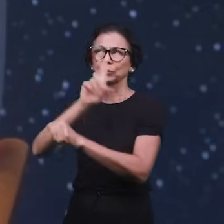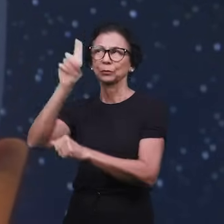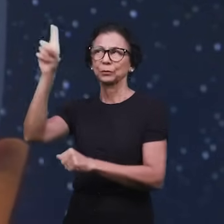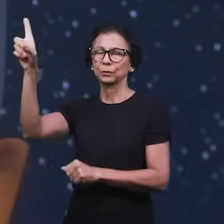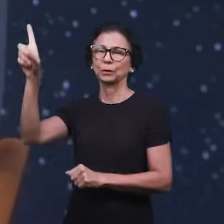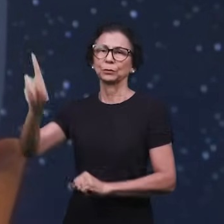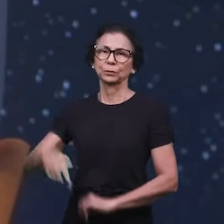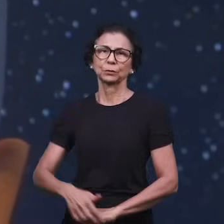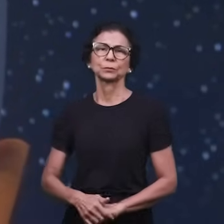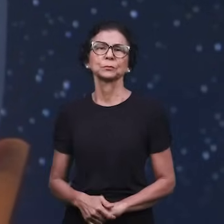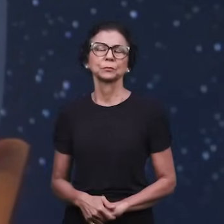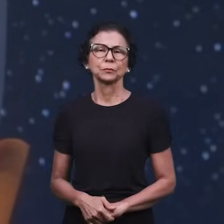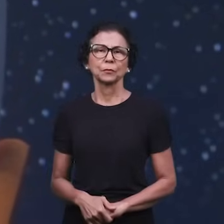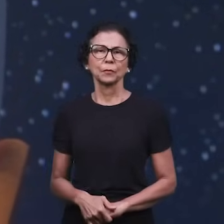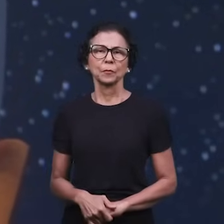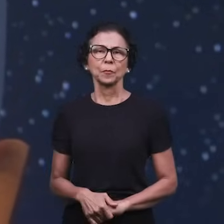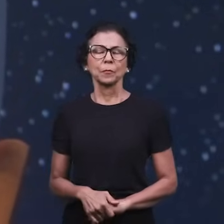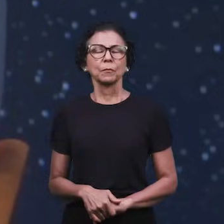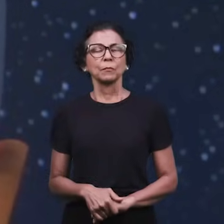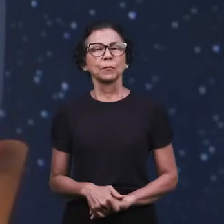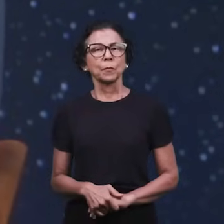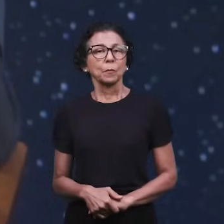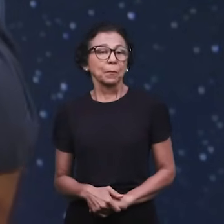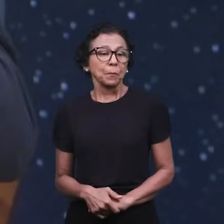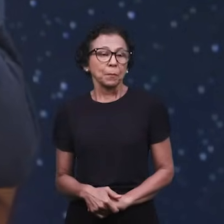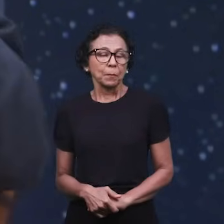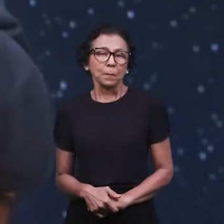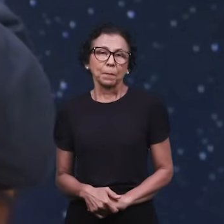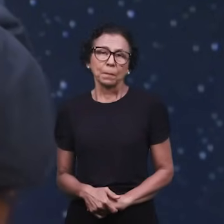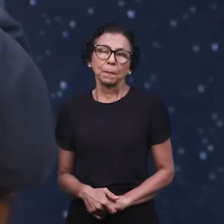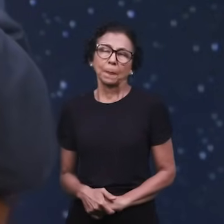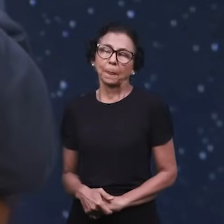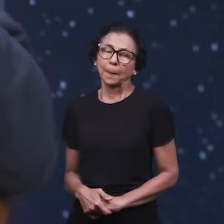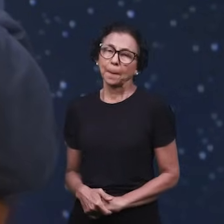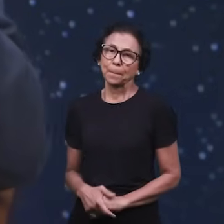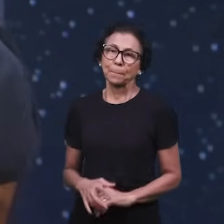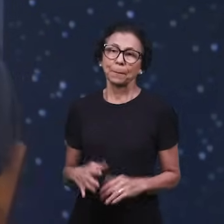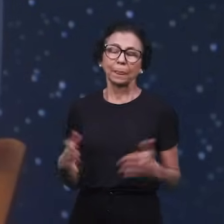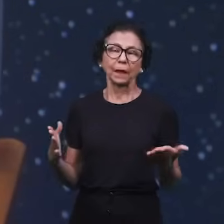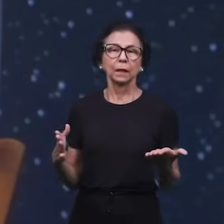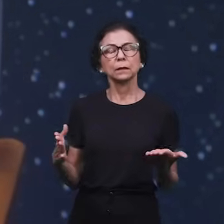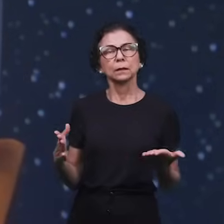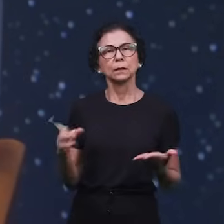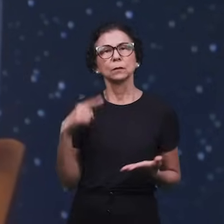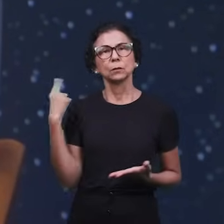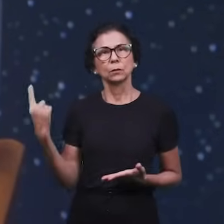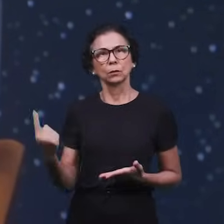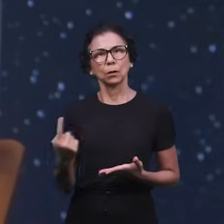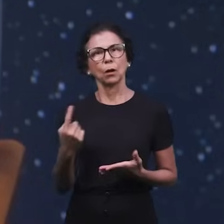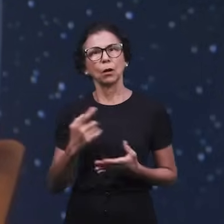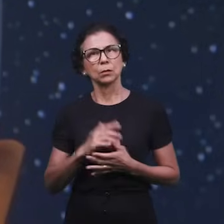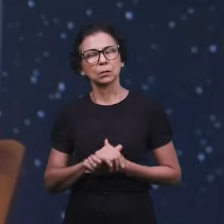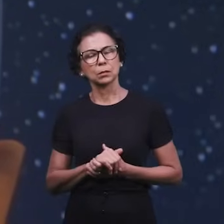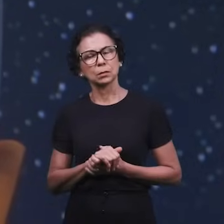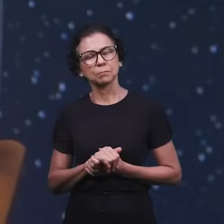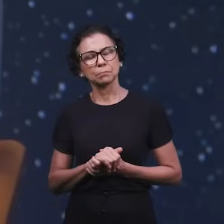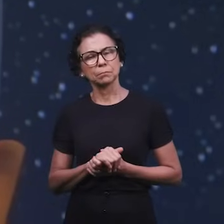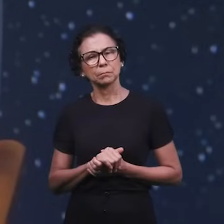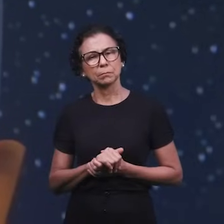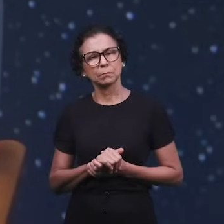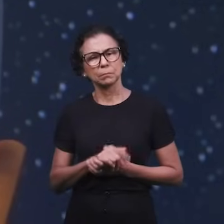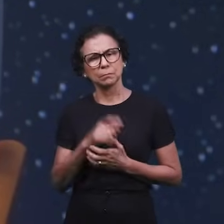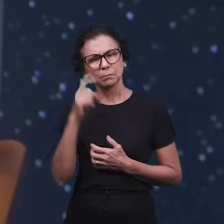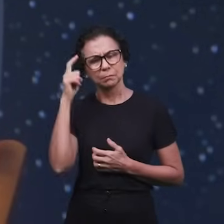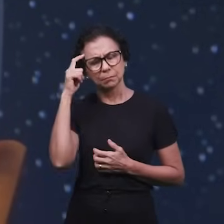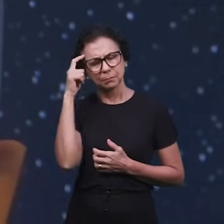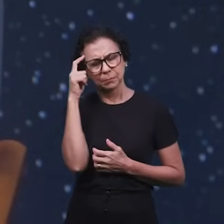isso é interessante, porque pode e deve gerar em nós, neste momento, uma